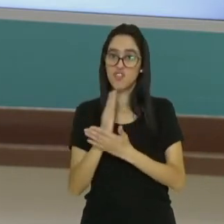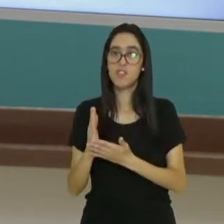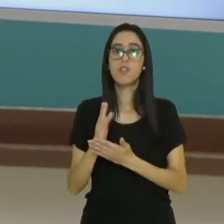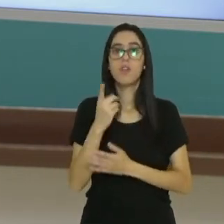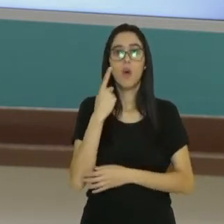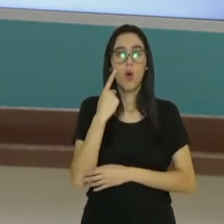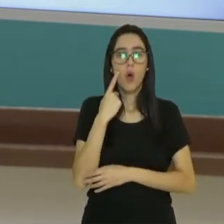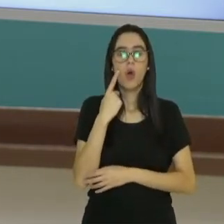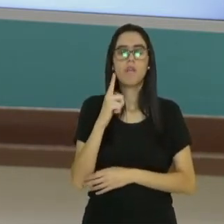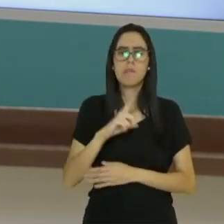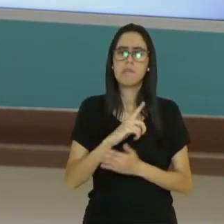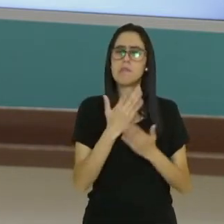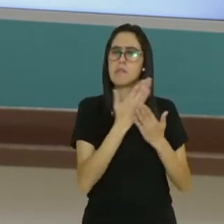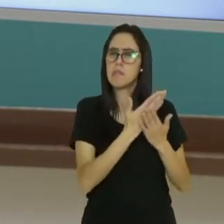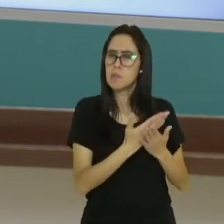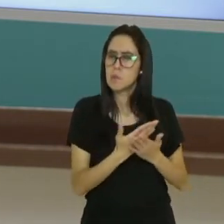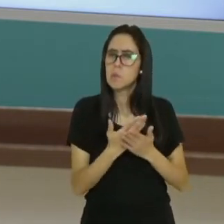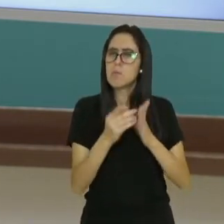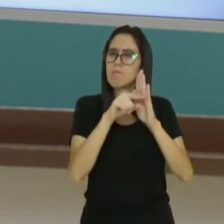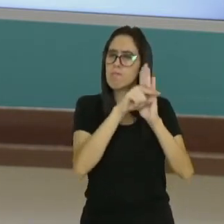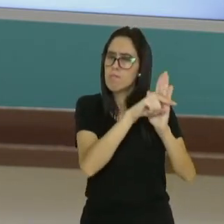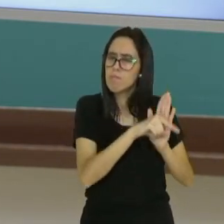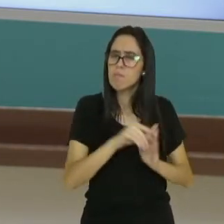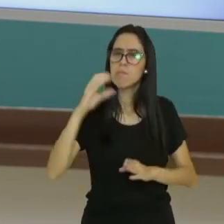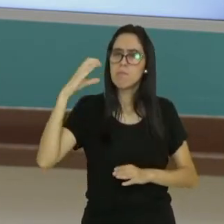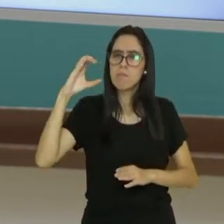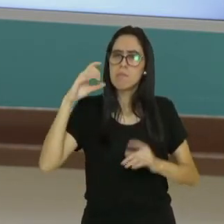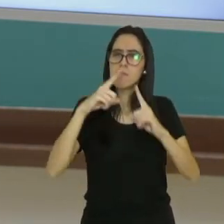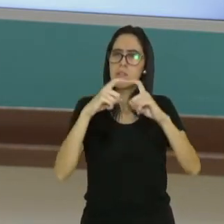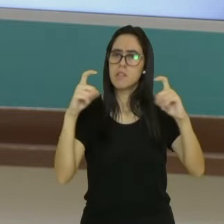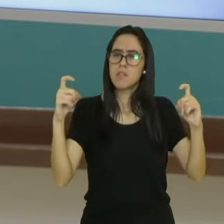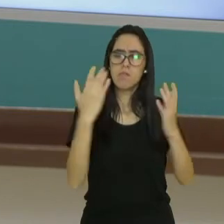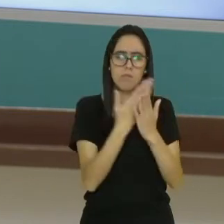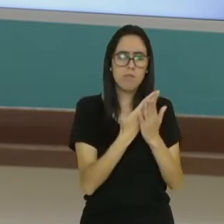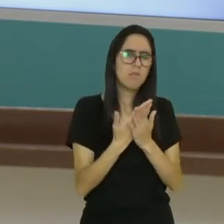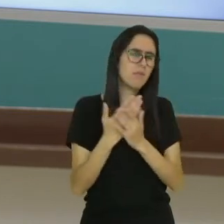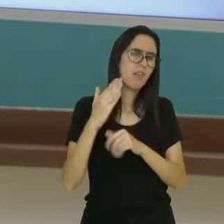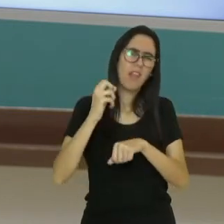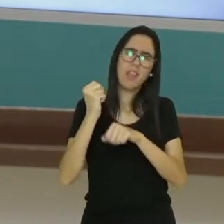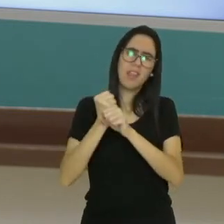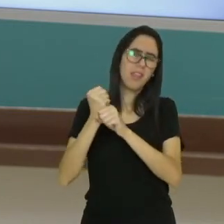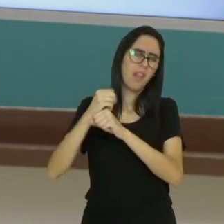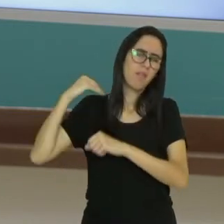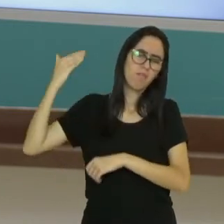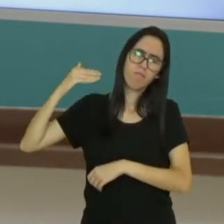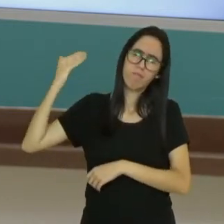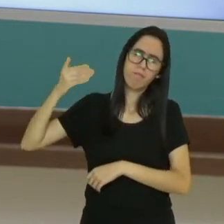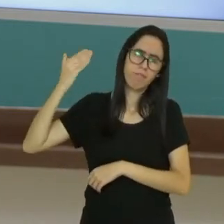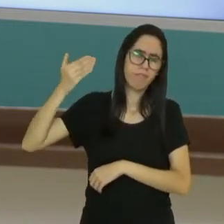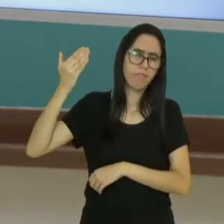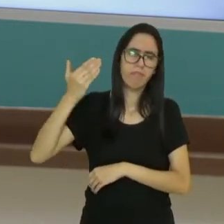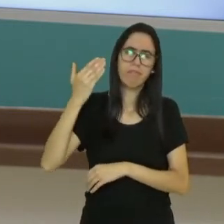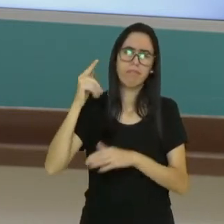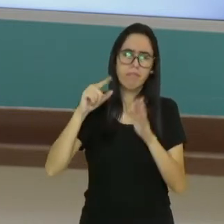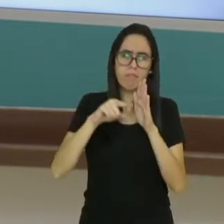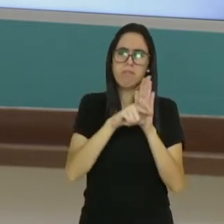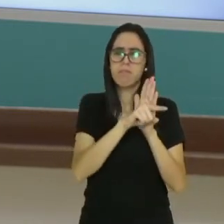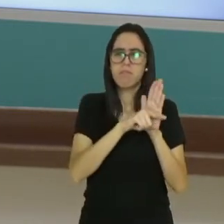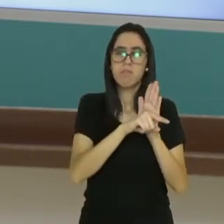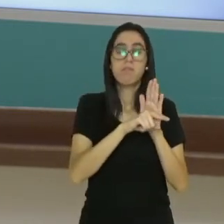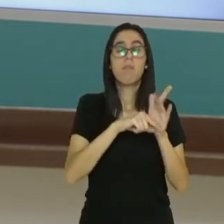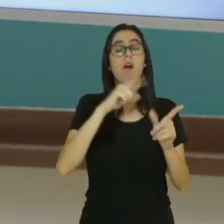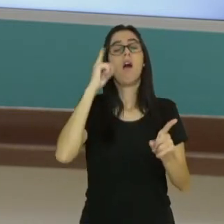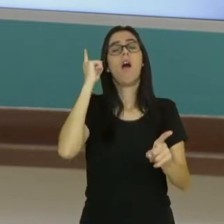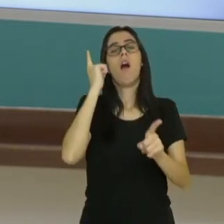partir dos estudos, né, científicos ao longo de muito tempo foram desenvolvidos para se chegar,